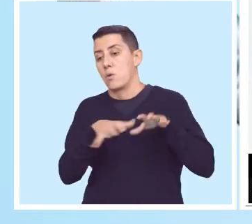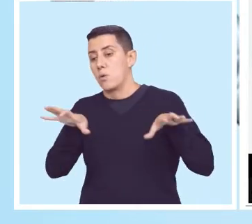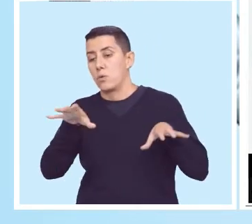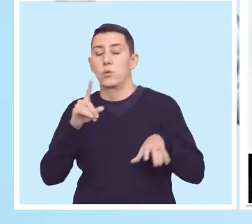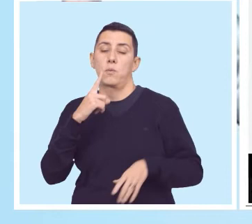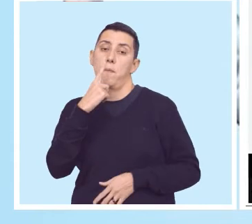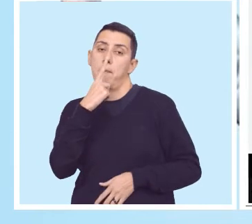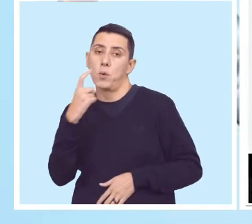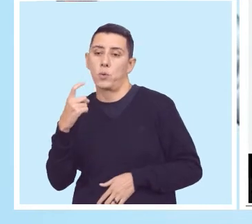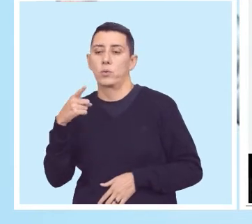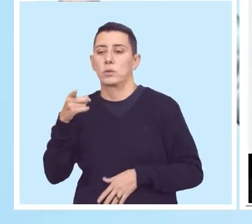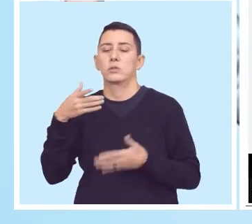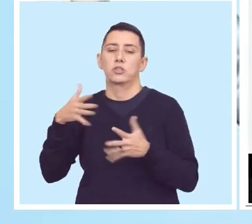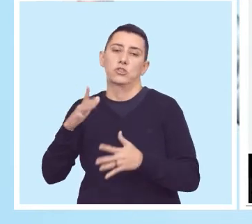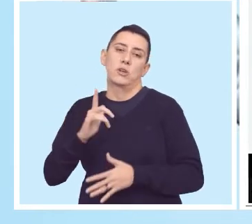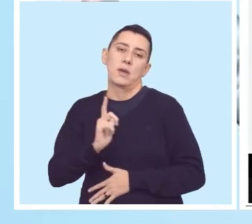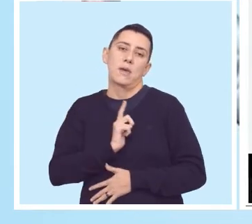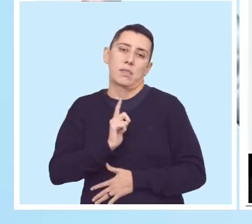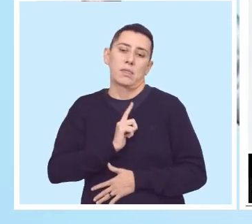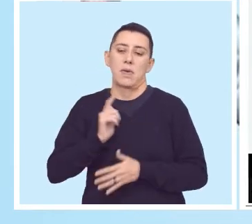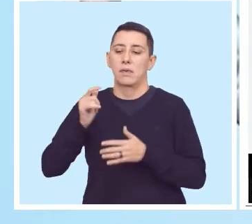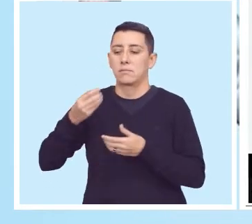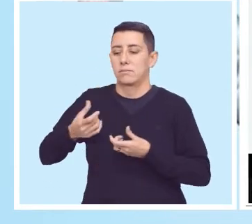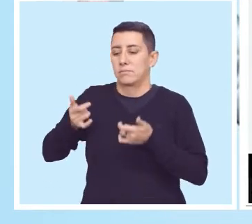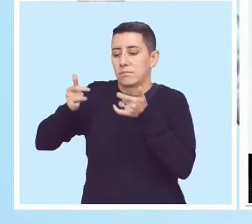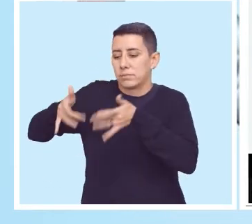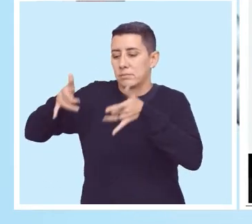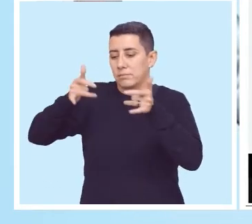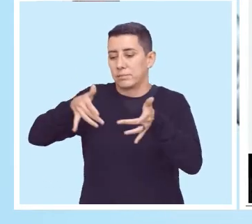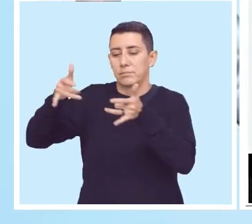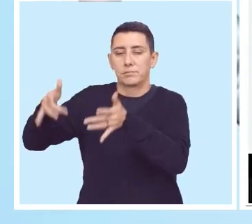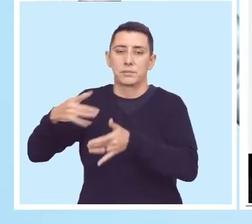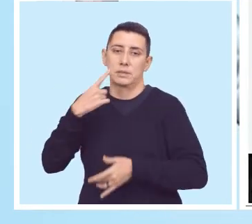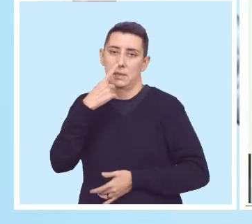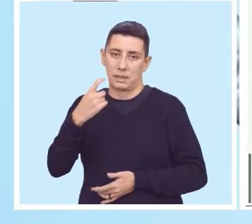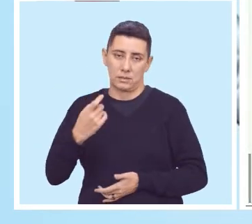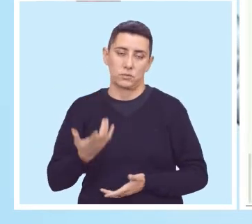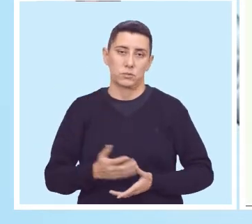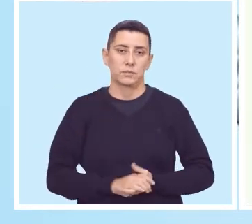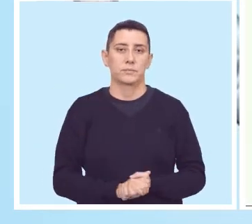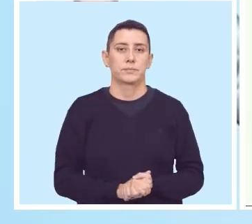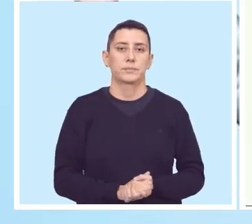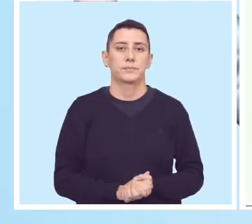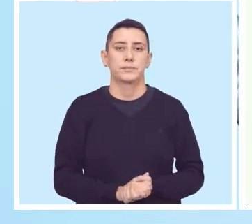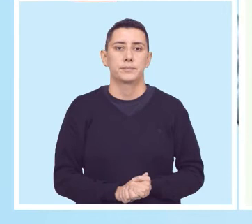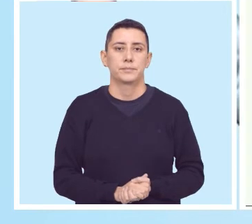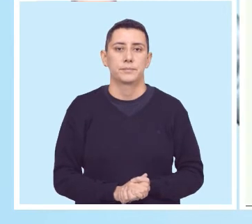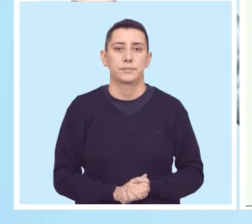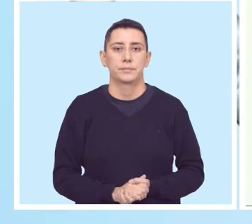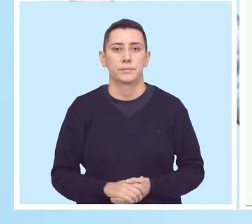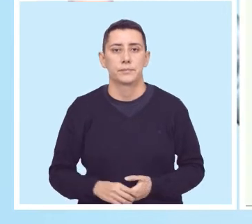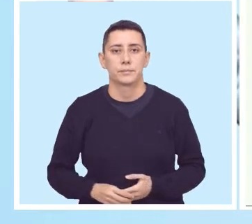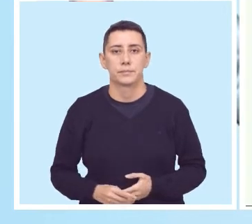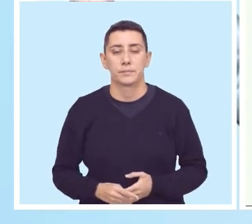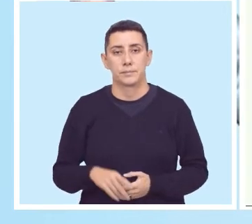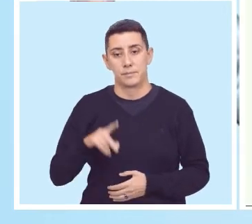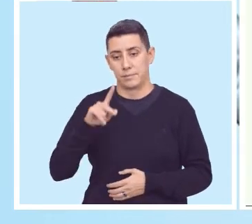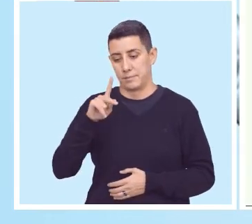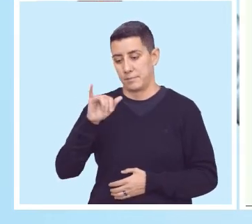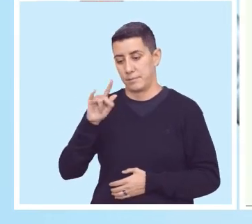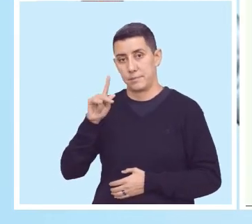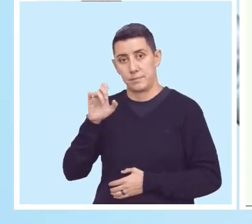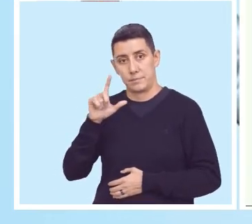poluído, onde já nesse caso existe a presença de lixos e resíduos nesse recorte. Pipeline para detecção